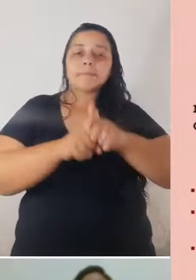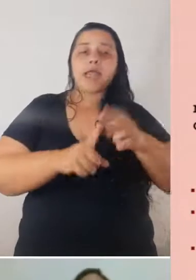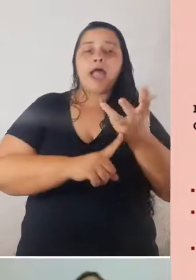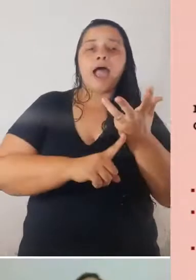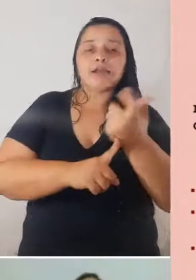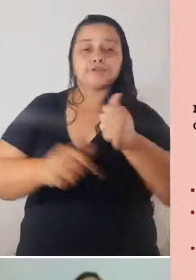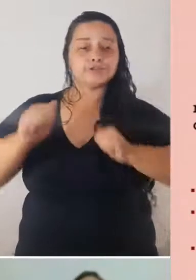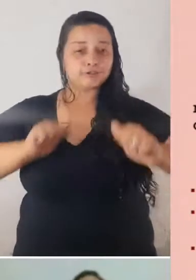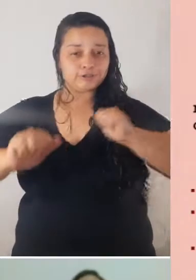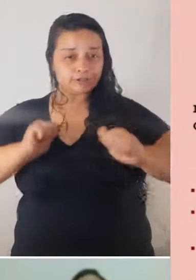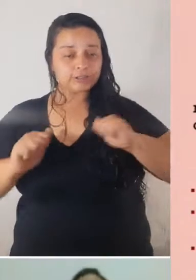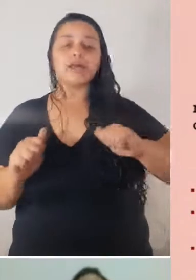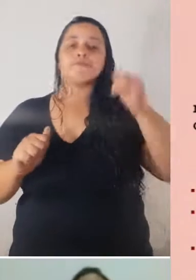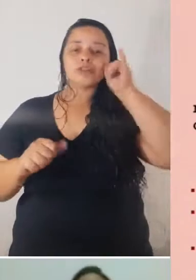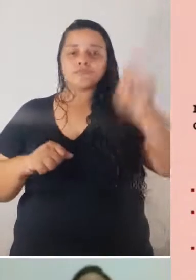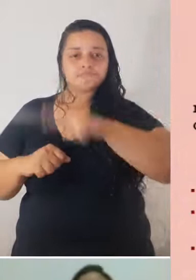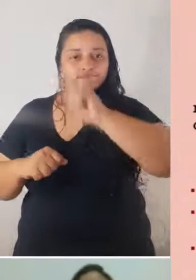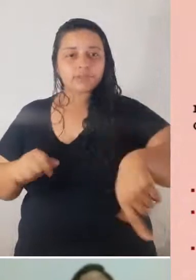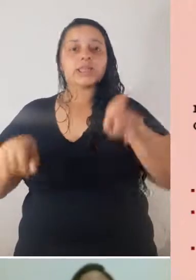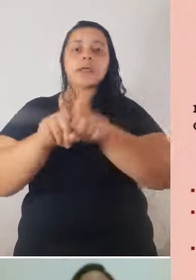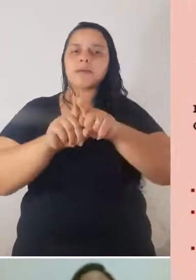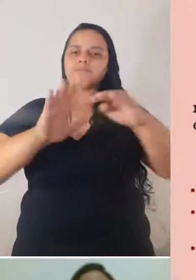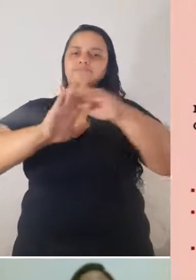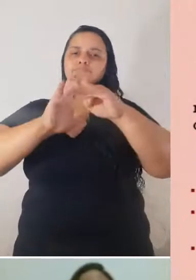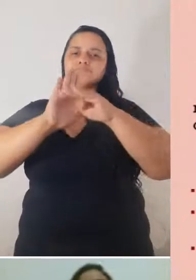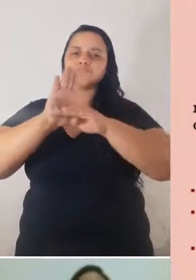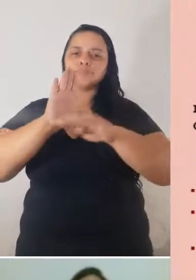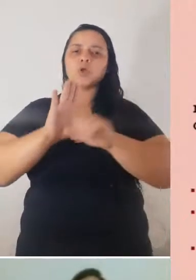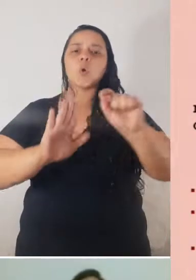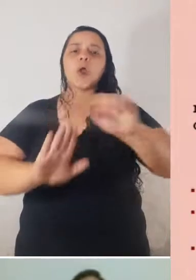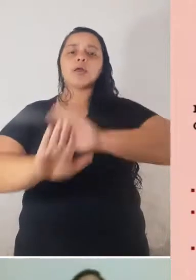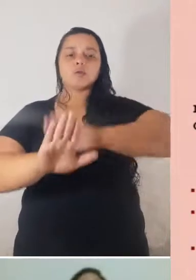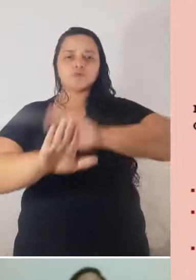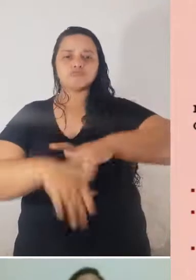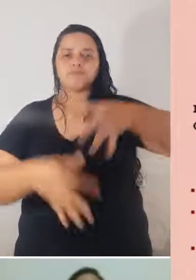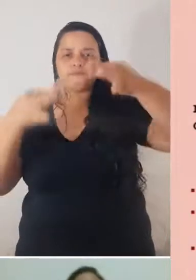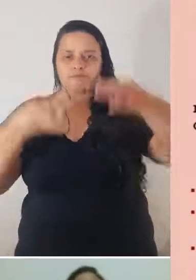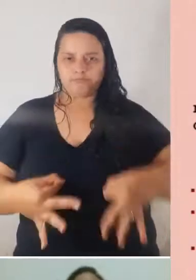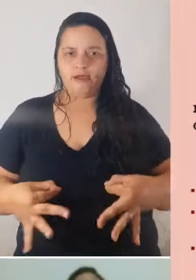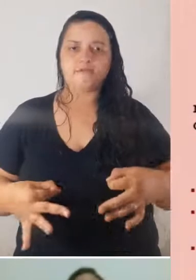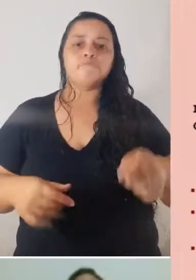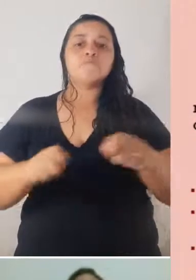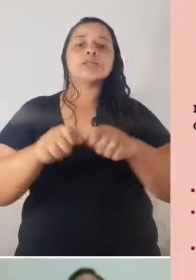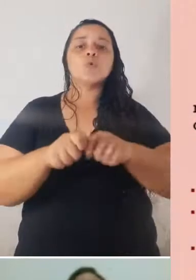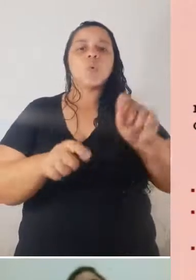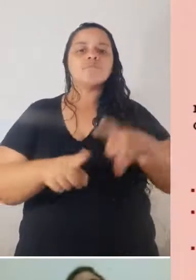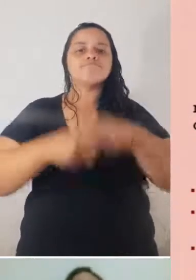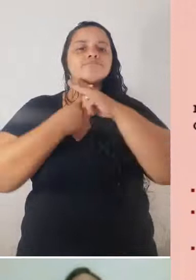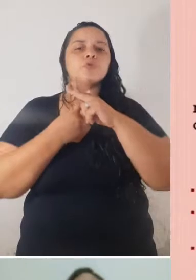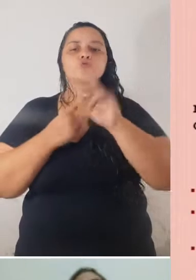culturais, e elaborar e divulgar os parâmetros da ideologia oficial, ou seja, fazer a manutenção de uma